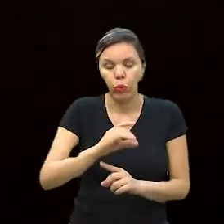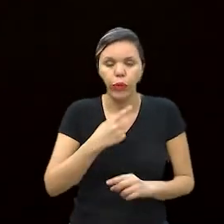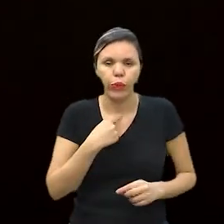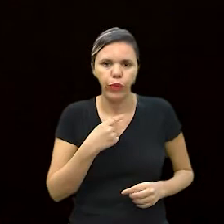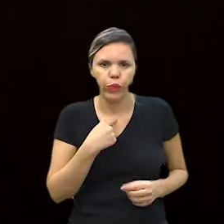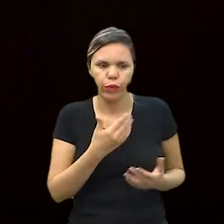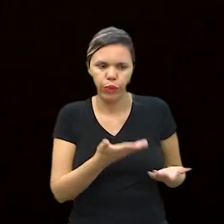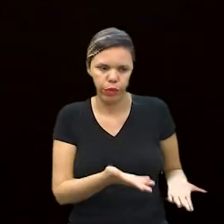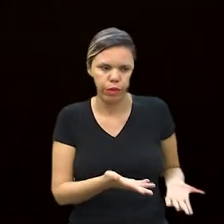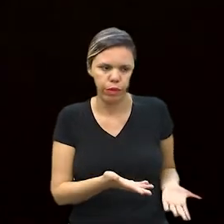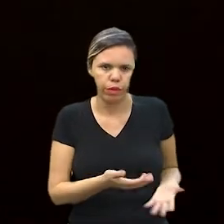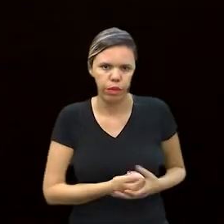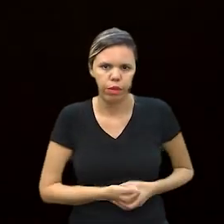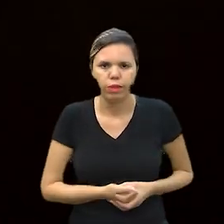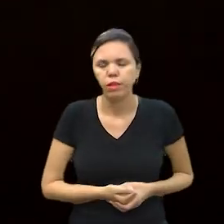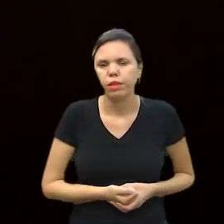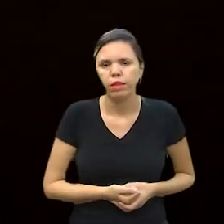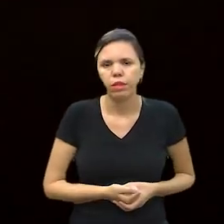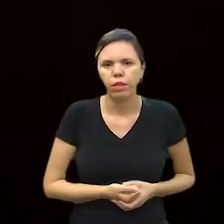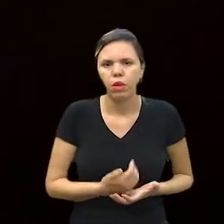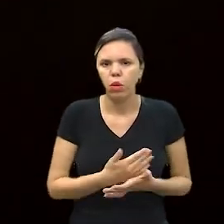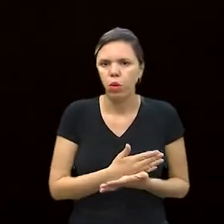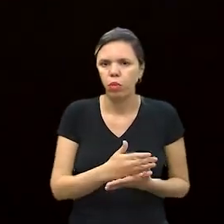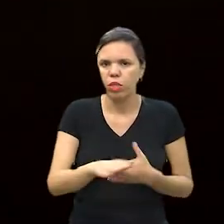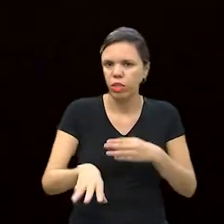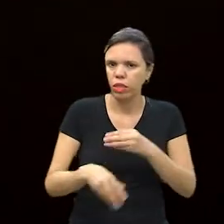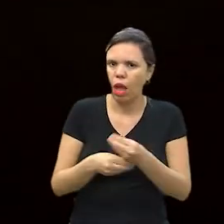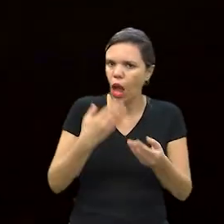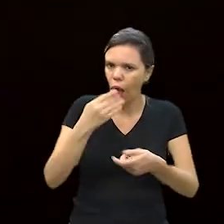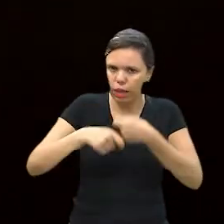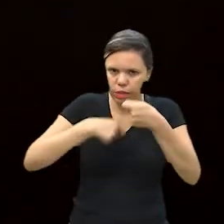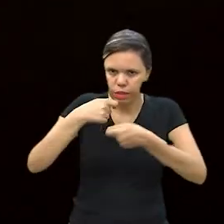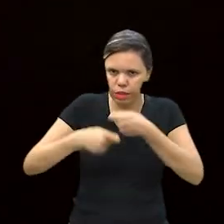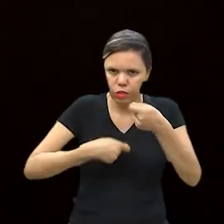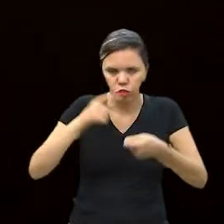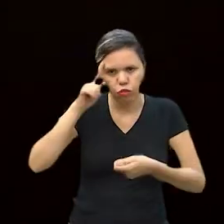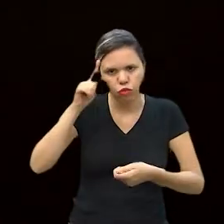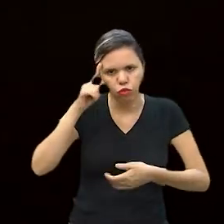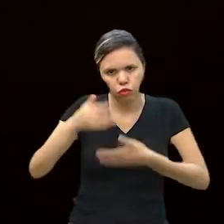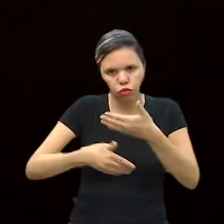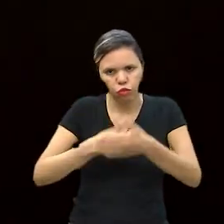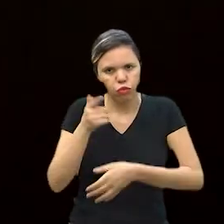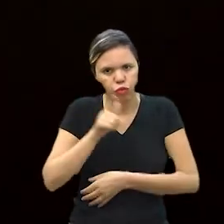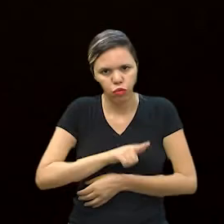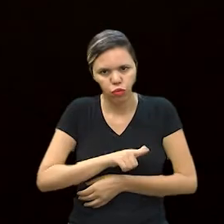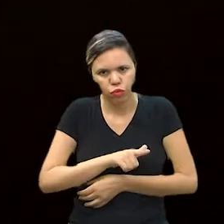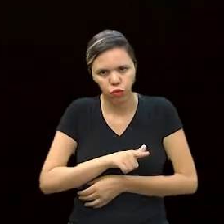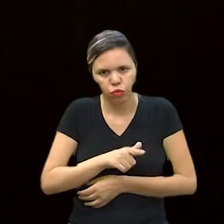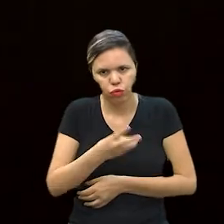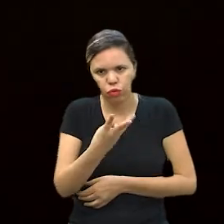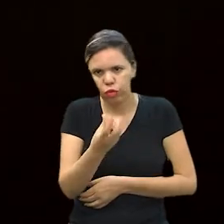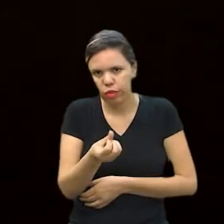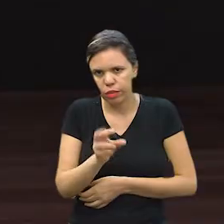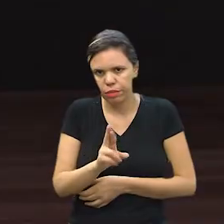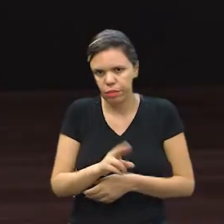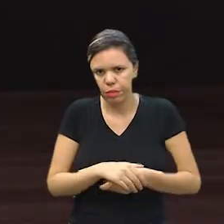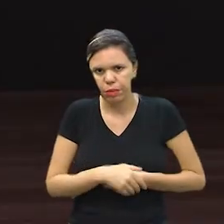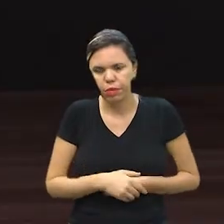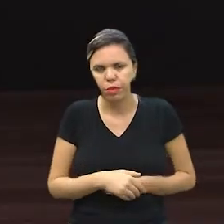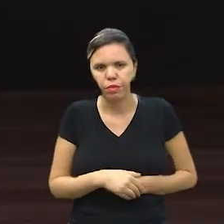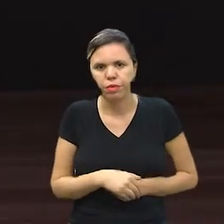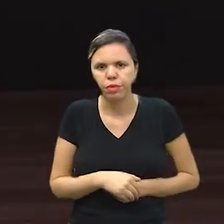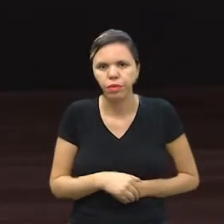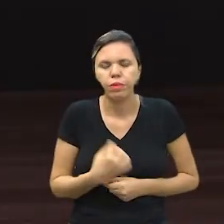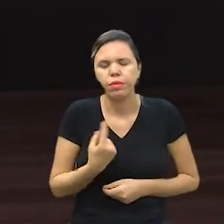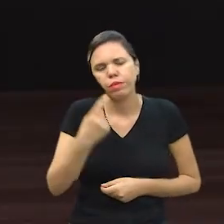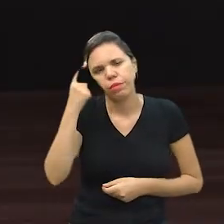deseja, pelo menos, começar a introduzir alimentação orgânica no seu dia a dia, ele consegue a partir de R$ 36,00. Quando